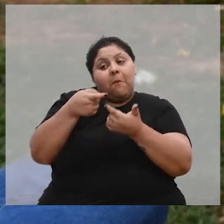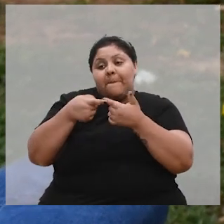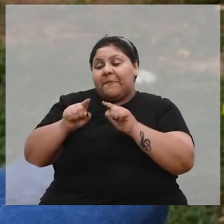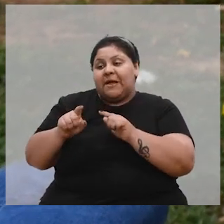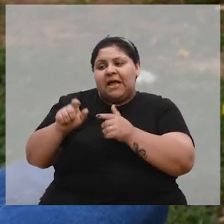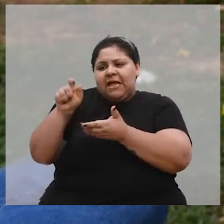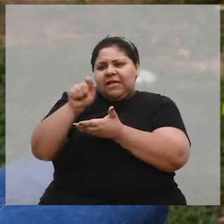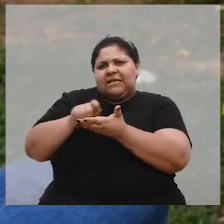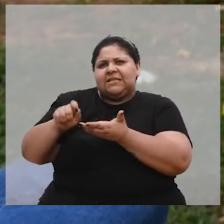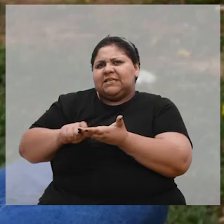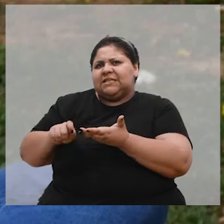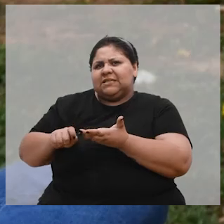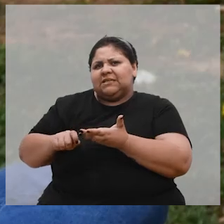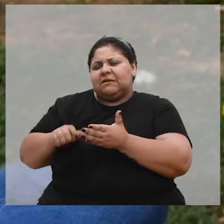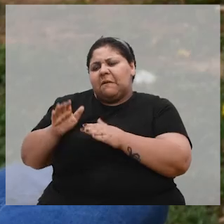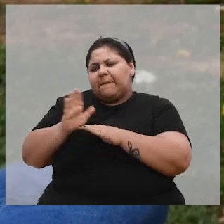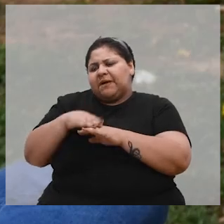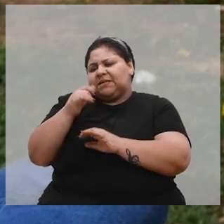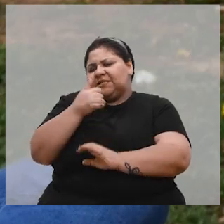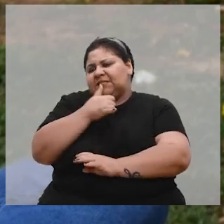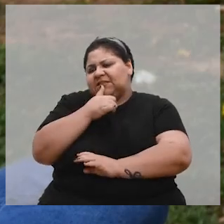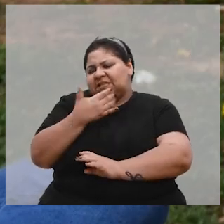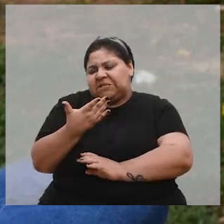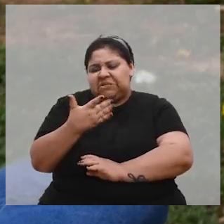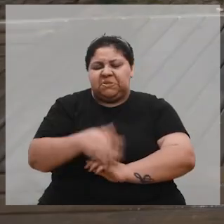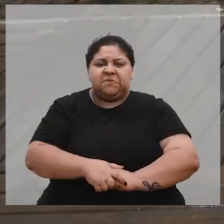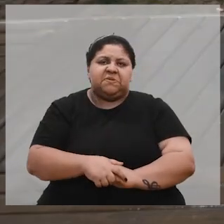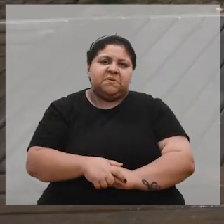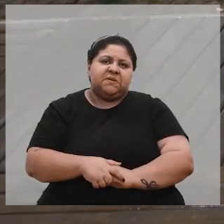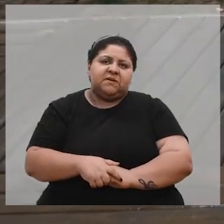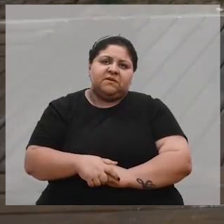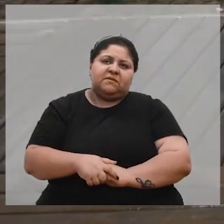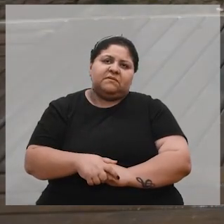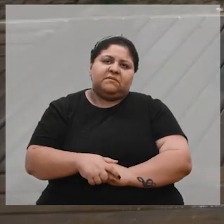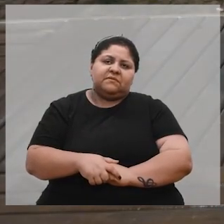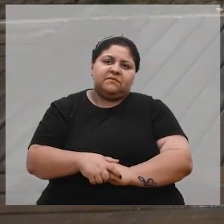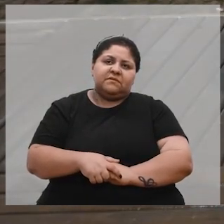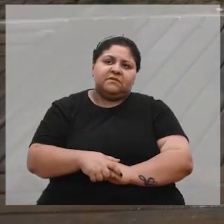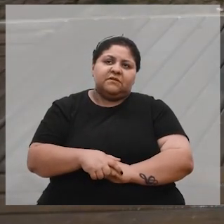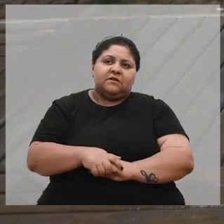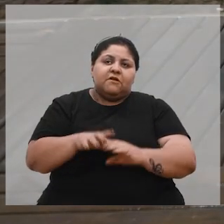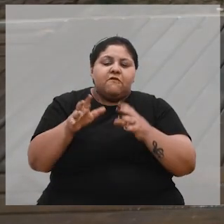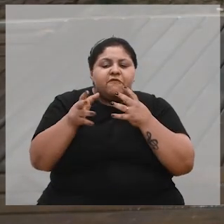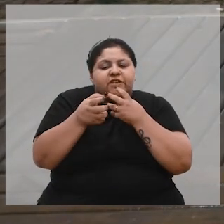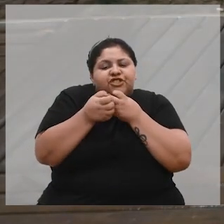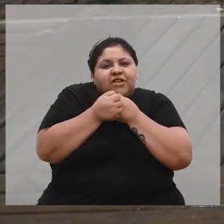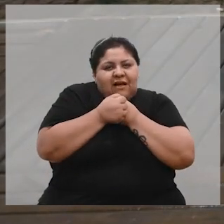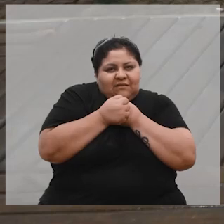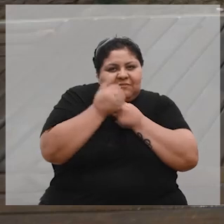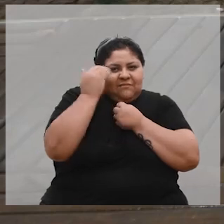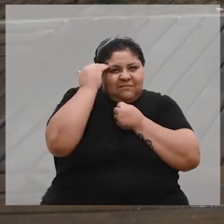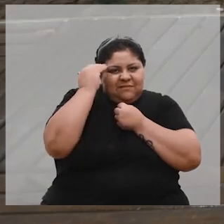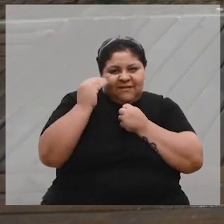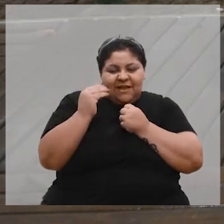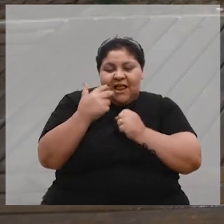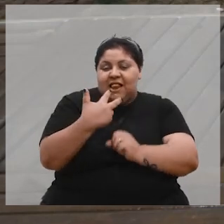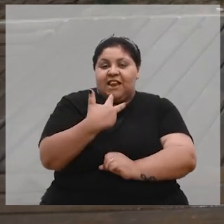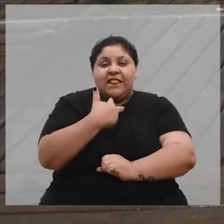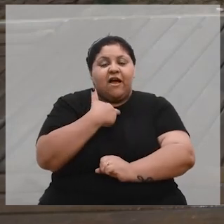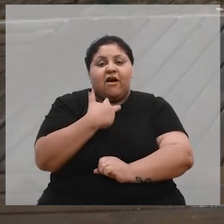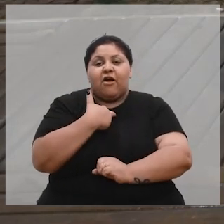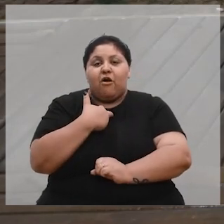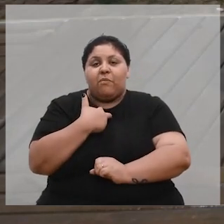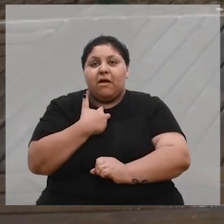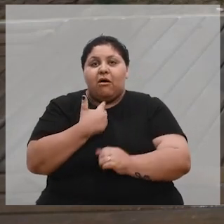escritores, sim, mas escritores muito mais tristes, muito mais fechados em nós mesmos, se nós